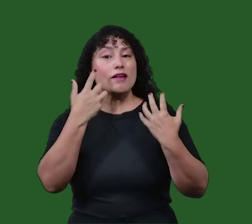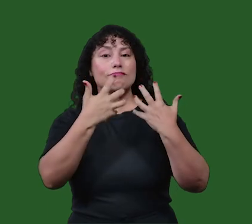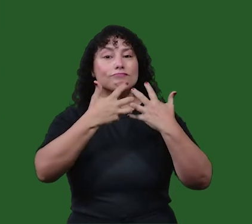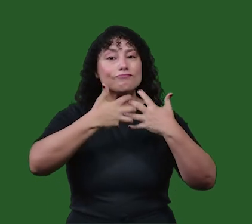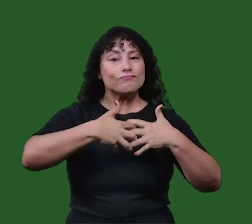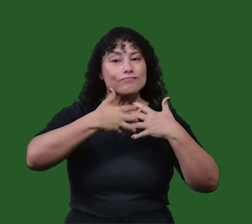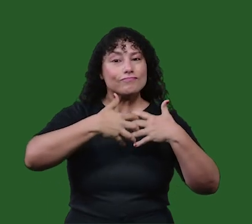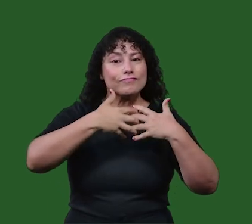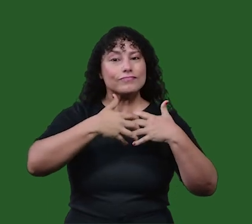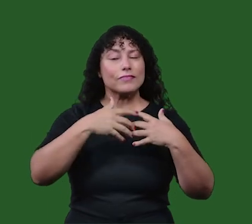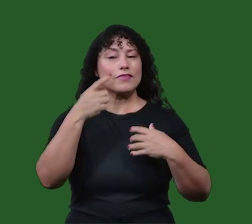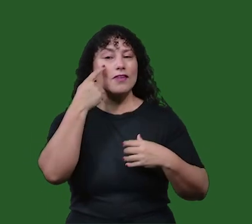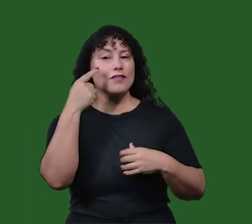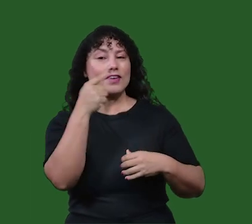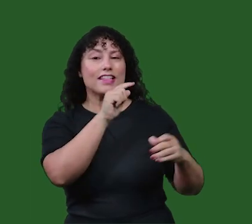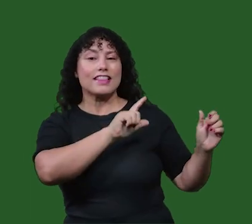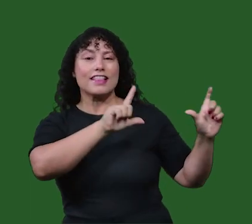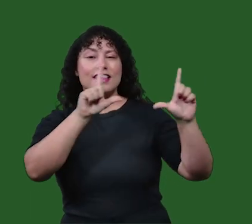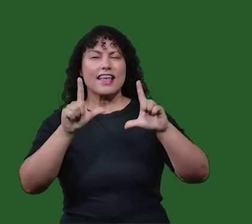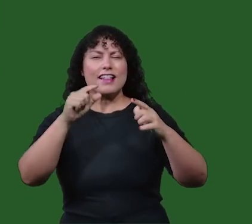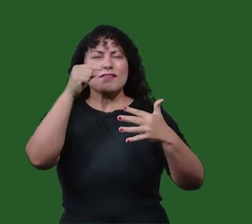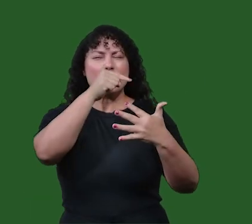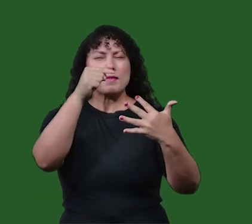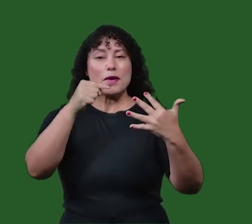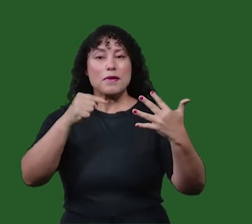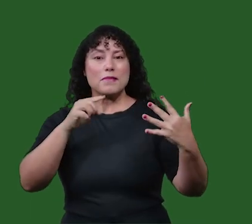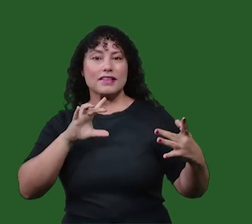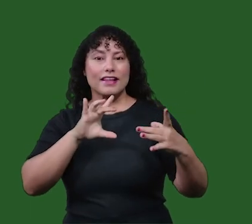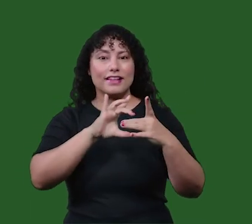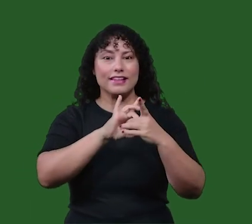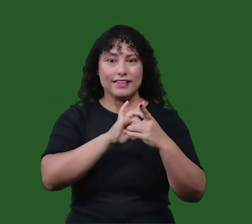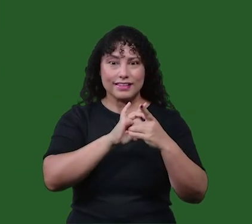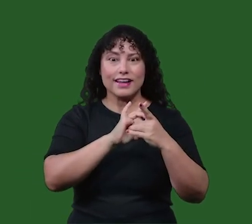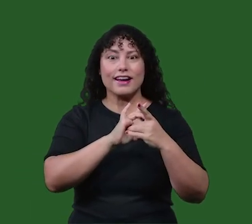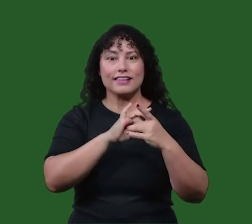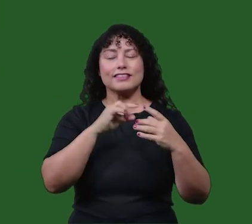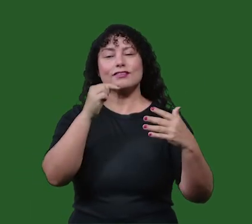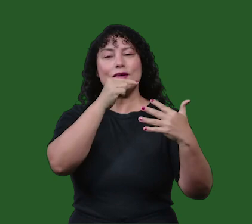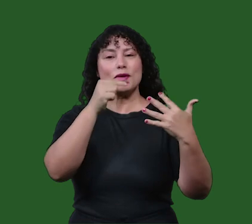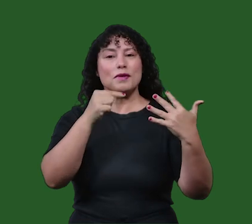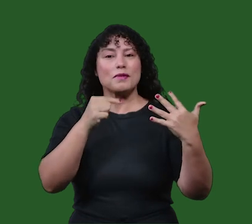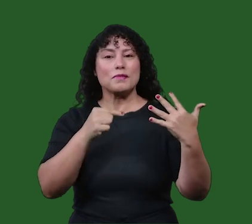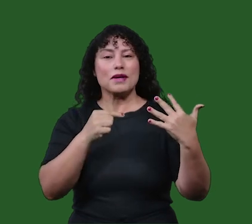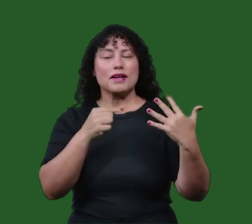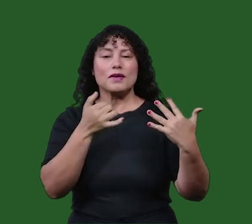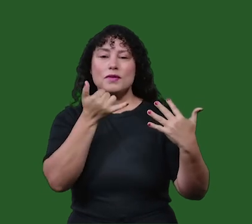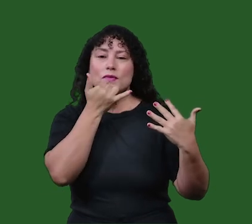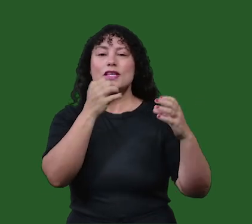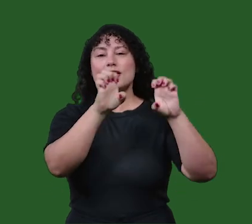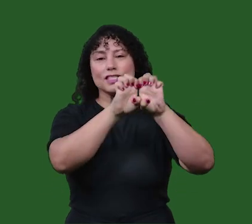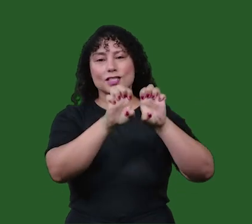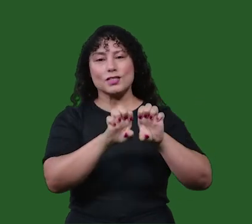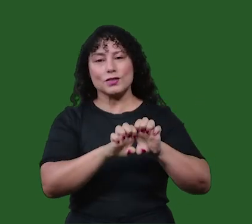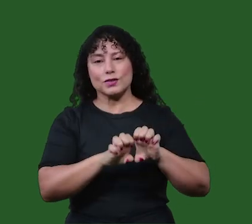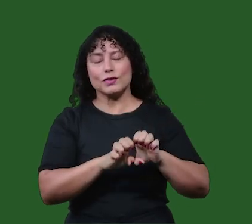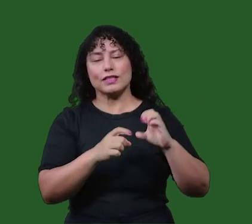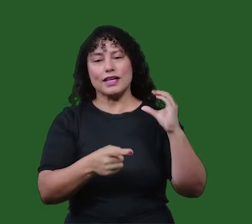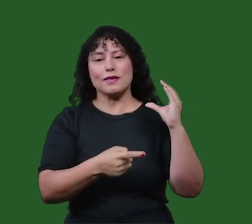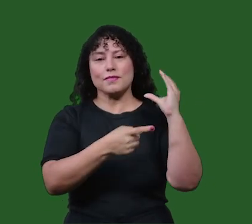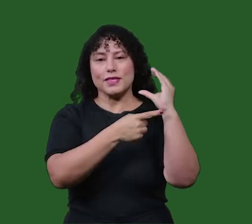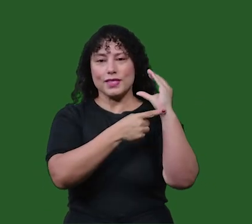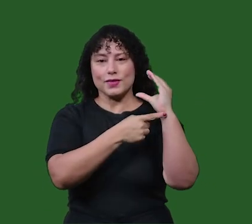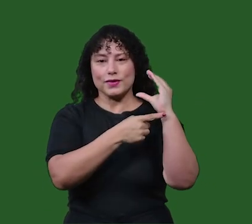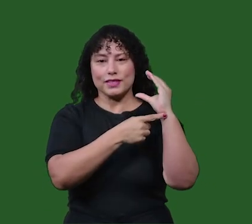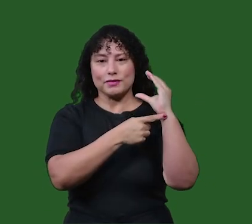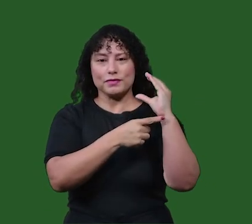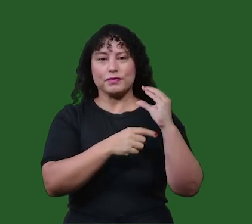faz. Então, dá uma olhada aí na tela, o tanto de função que está associada com as funções, com a estrutura da